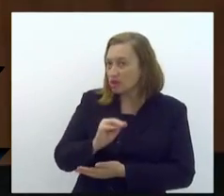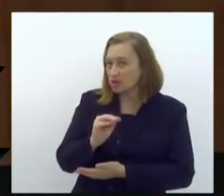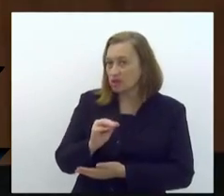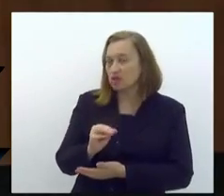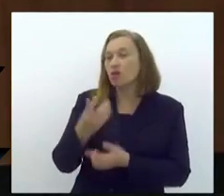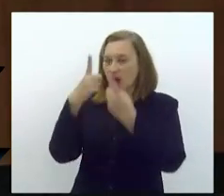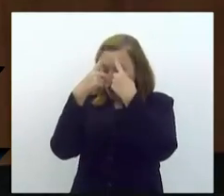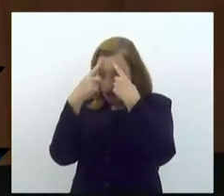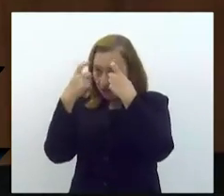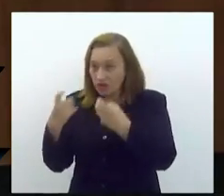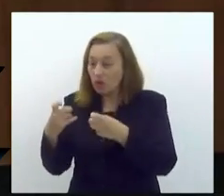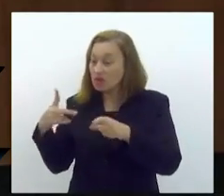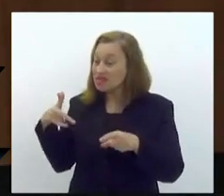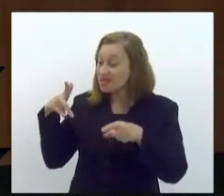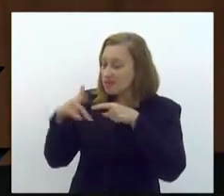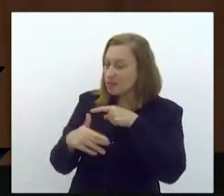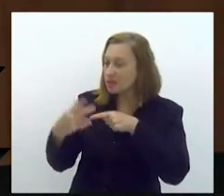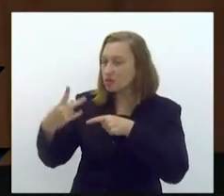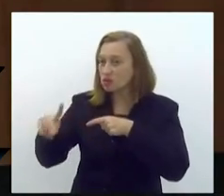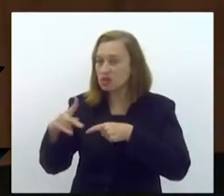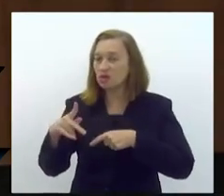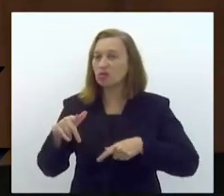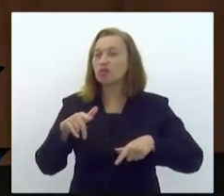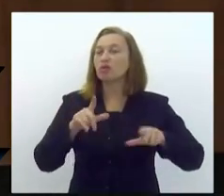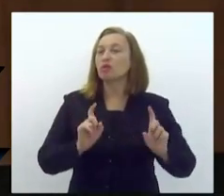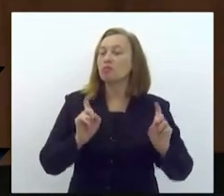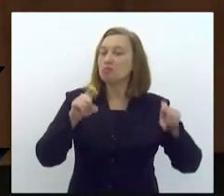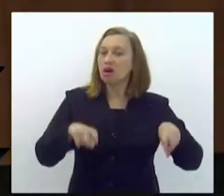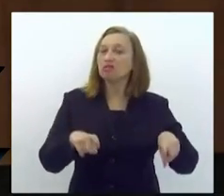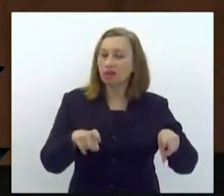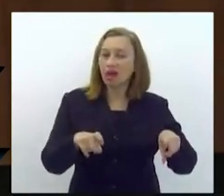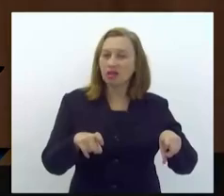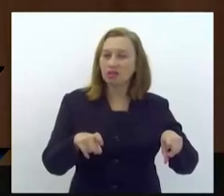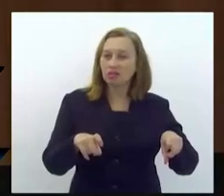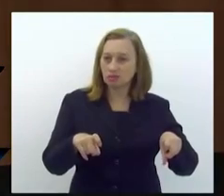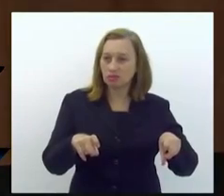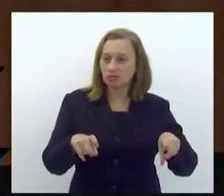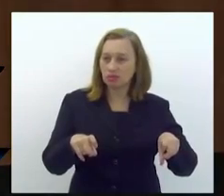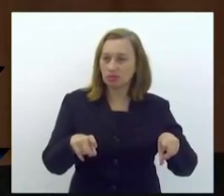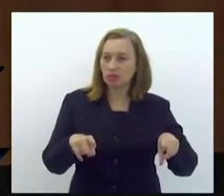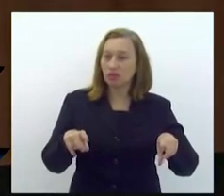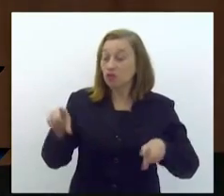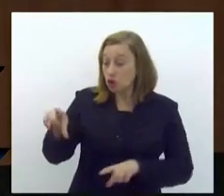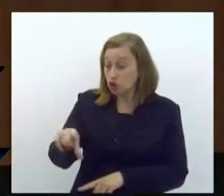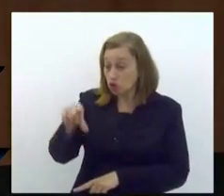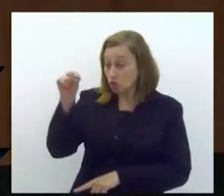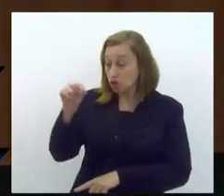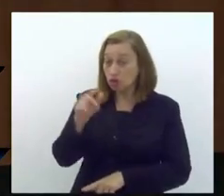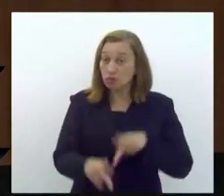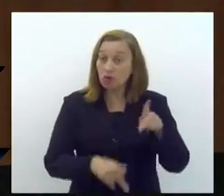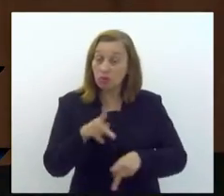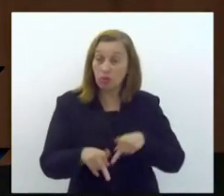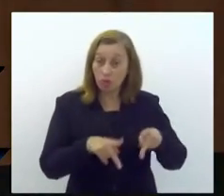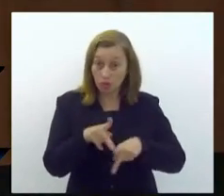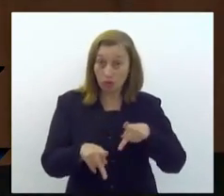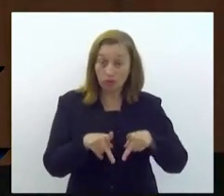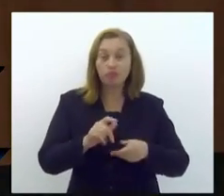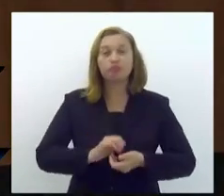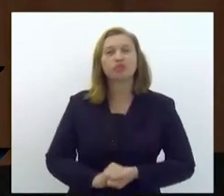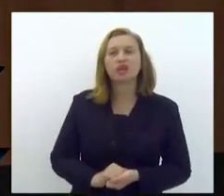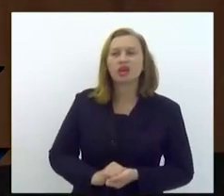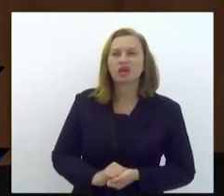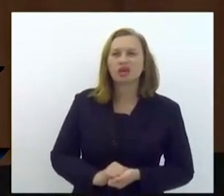tentativa de impedir vossa excelência de exercer o mandato pelo qual foi designada por vontade Popular